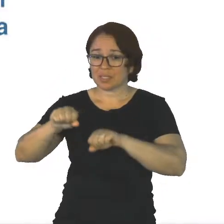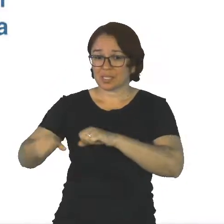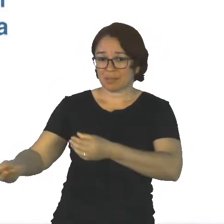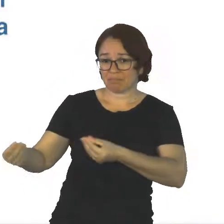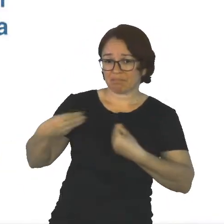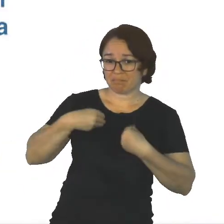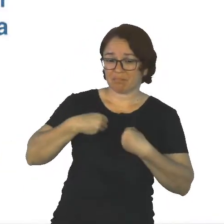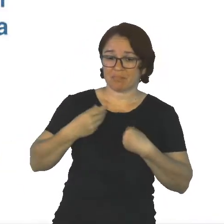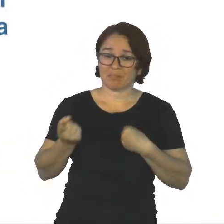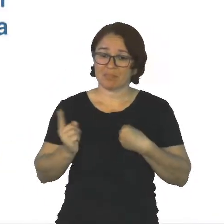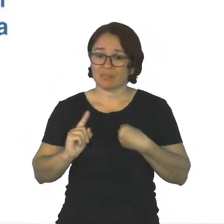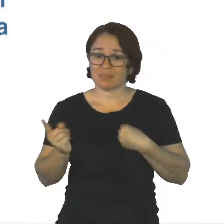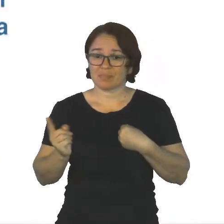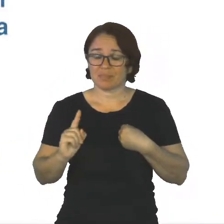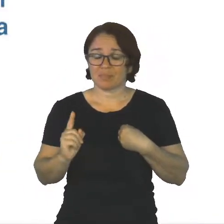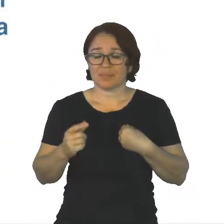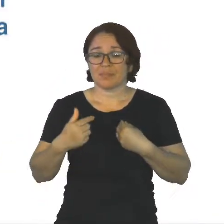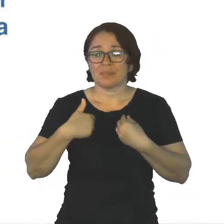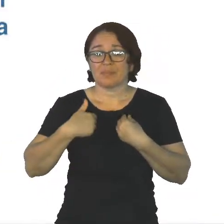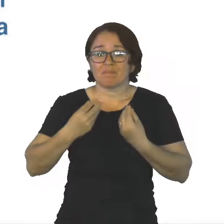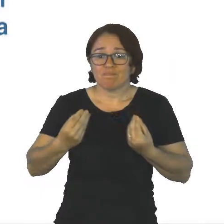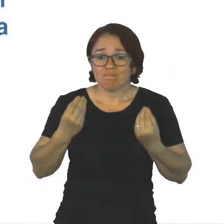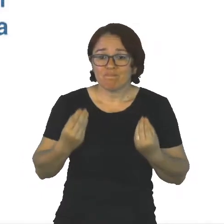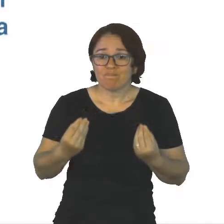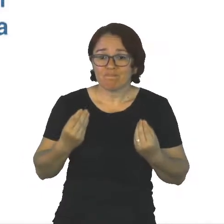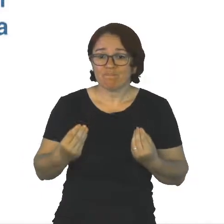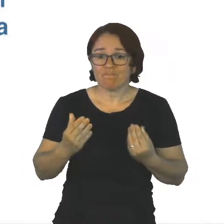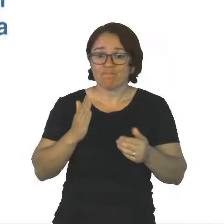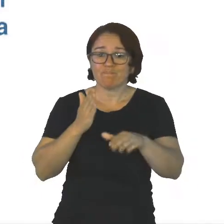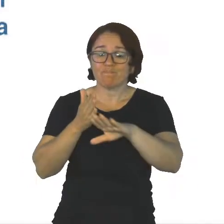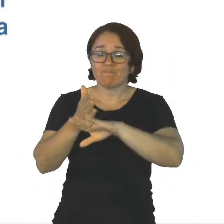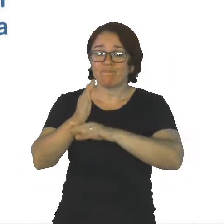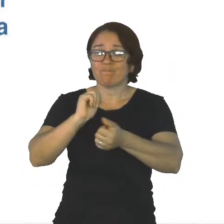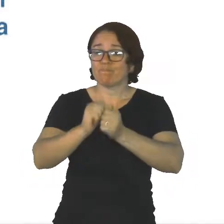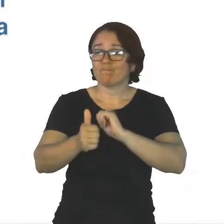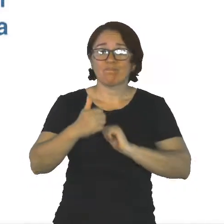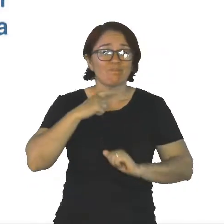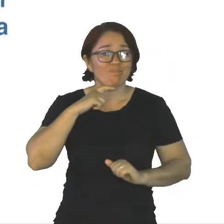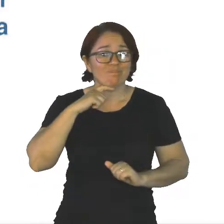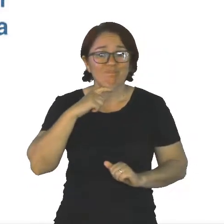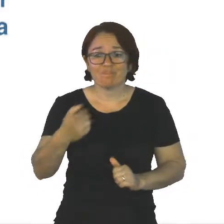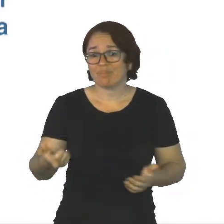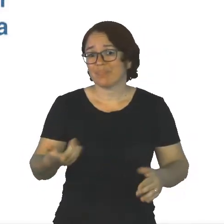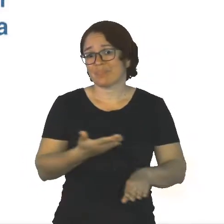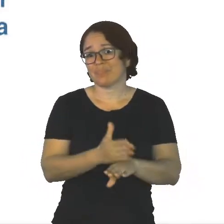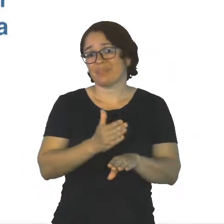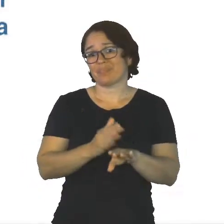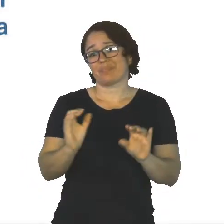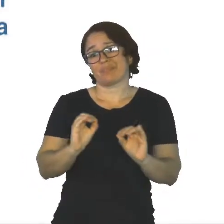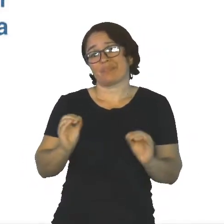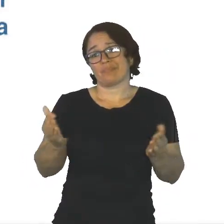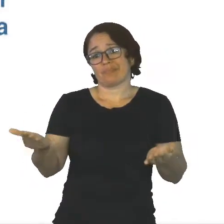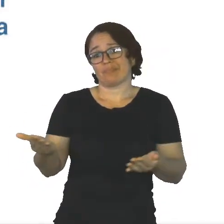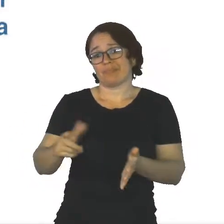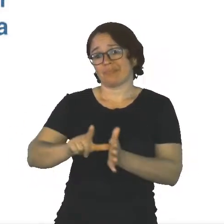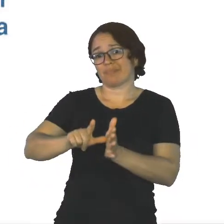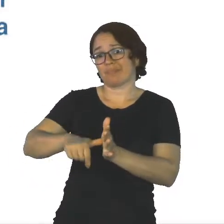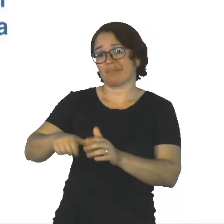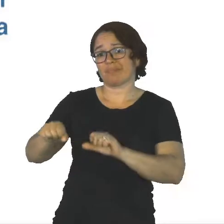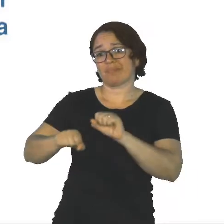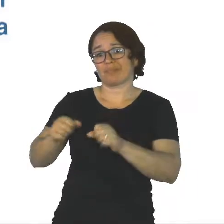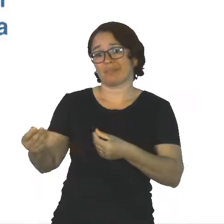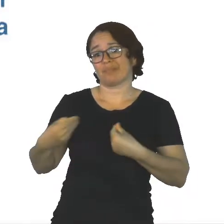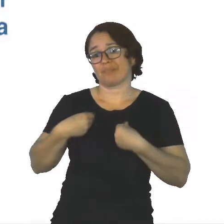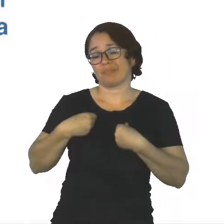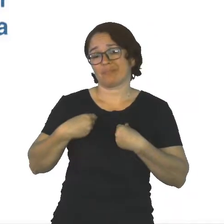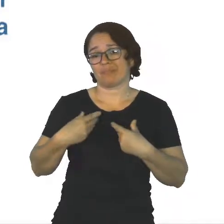não terei condições técnicas de participar do mencionado campeonato, restando-me, portanto,